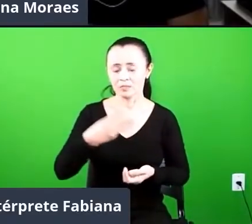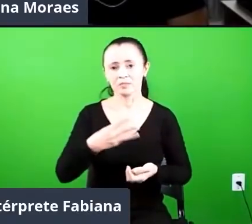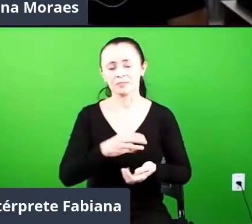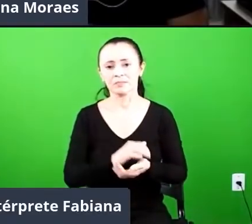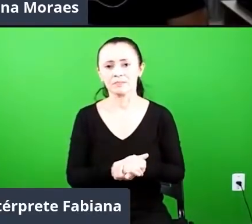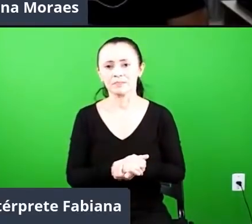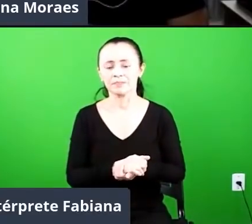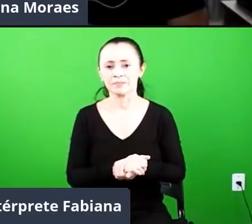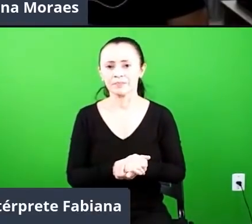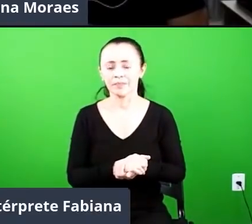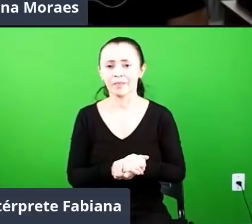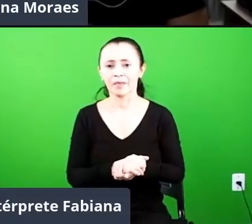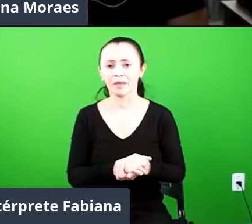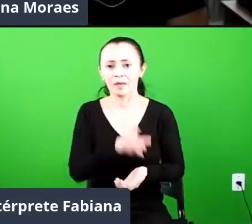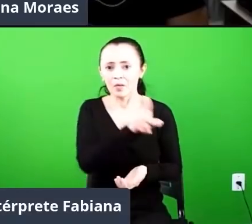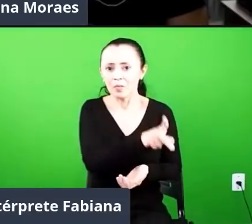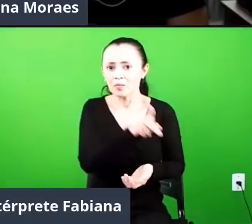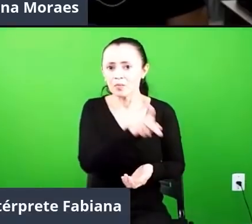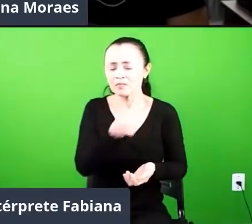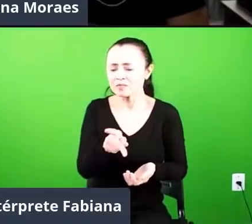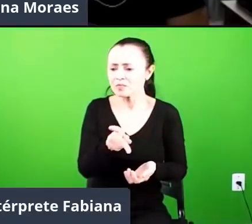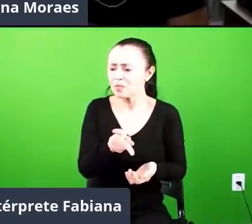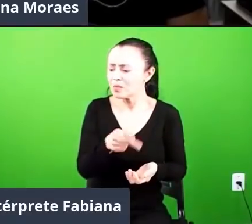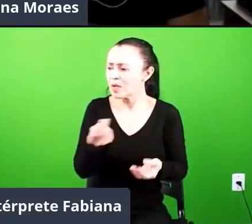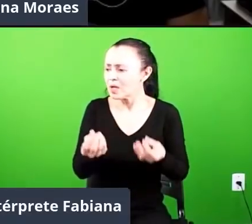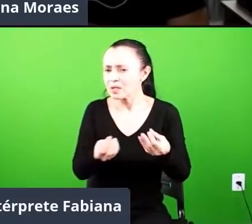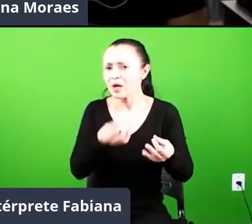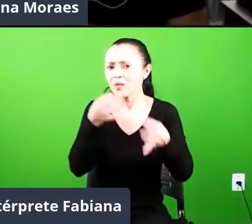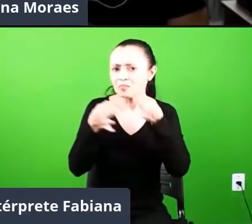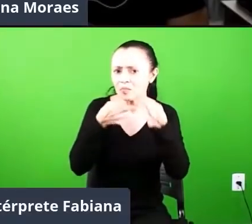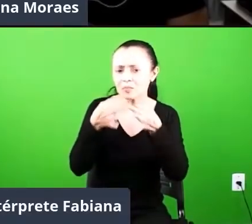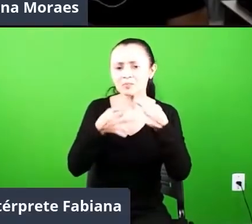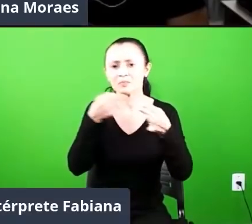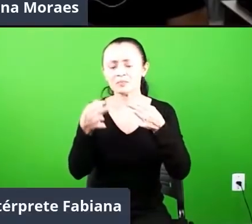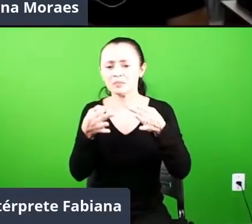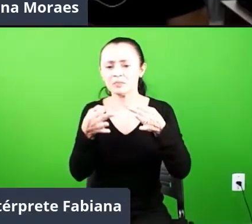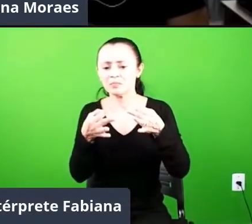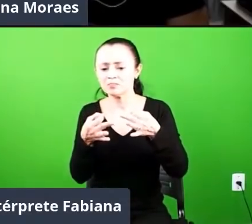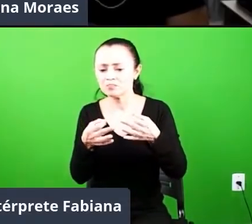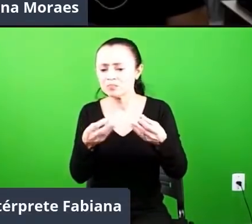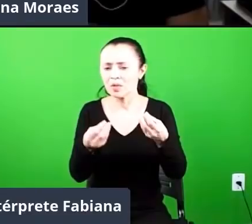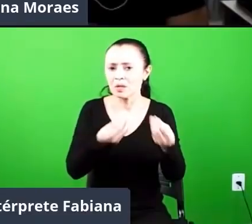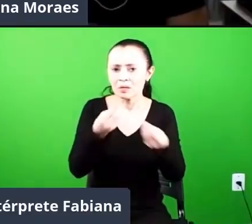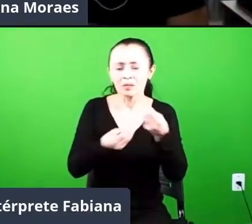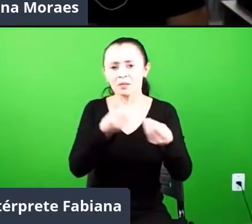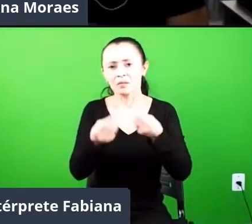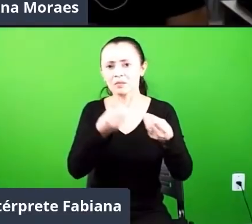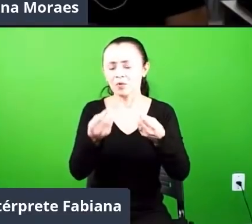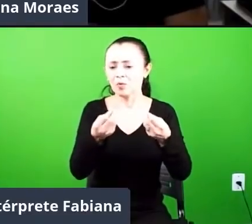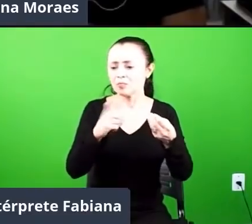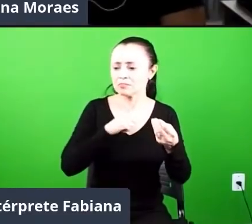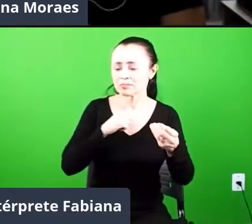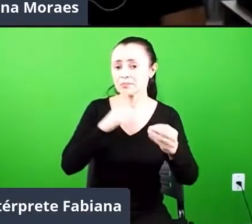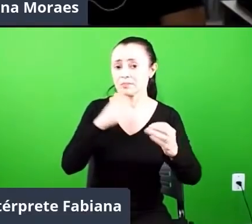O professor, ele propõe, ele organiza uma série de situações, ele organiza a comunicação da aula,